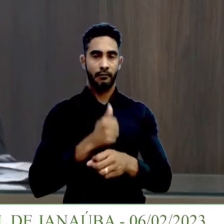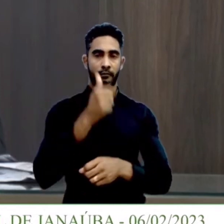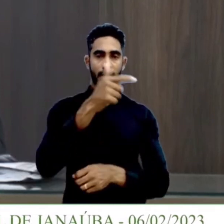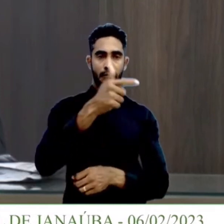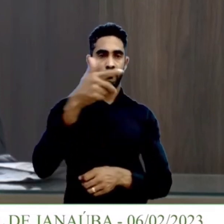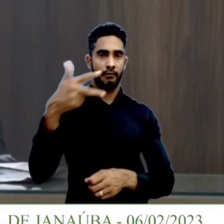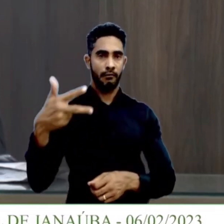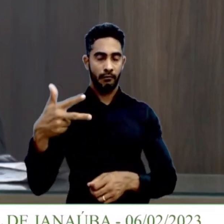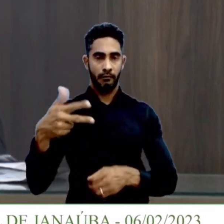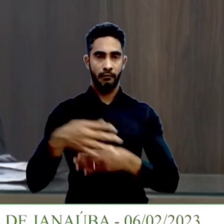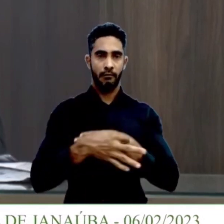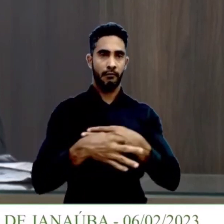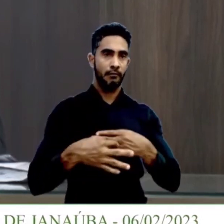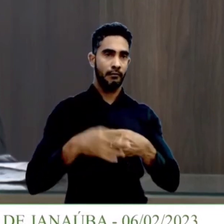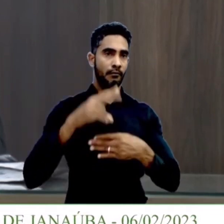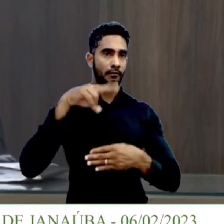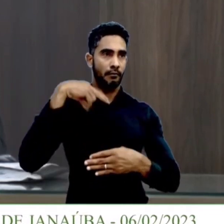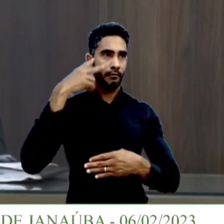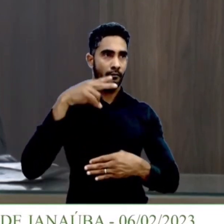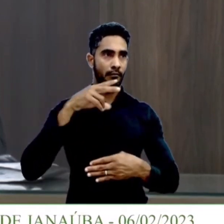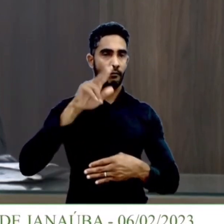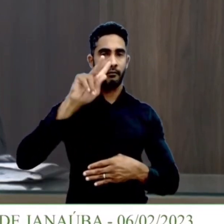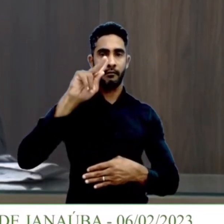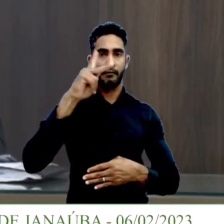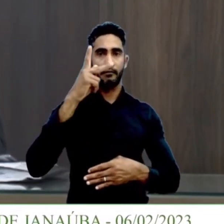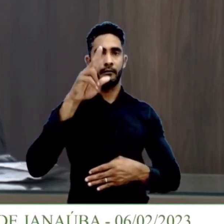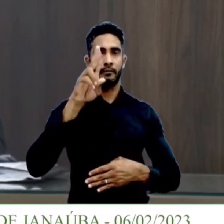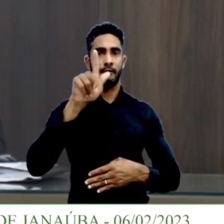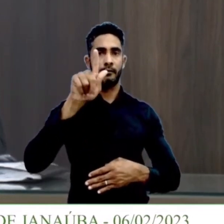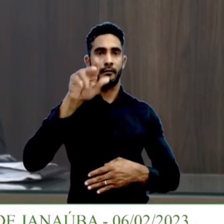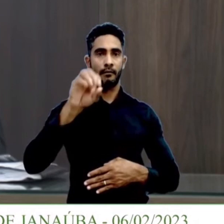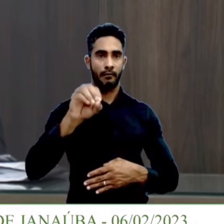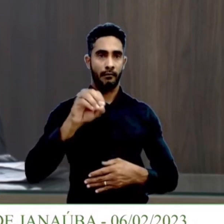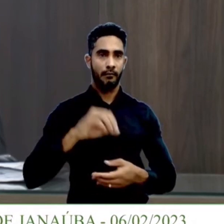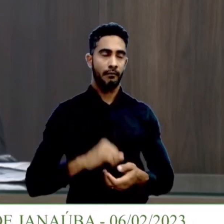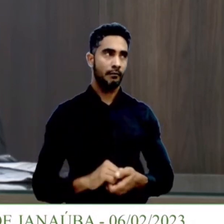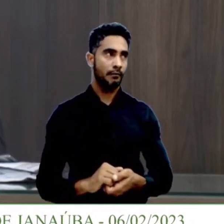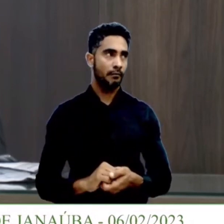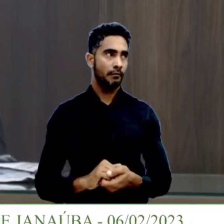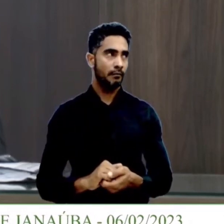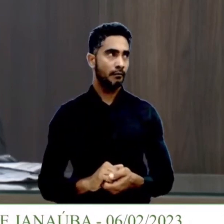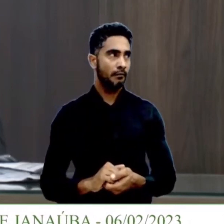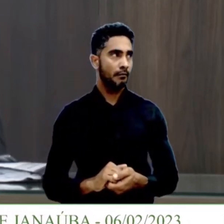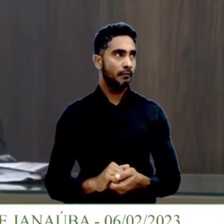005/2023. Autoria, vereador Hugo Leonardo Dias Caires.